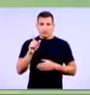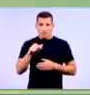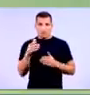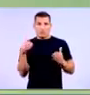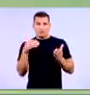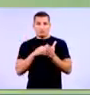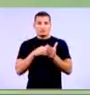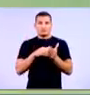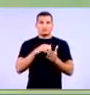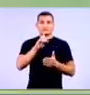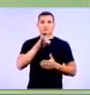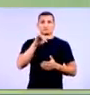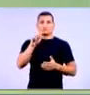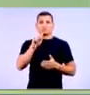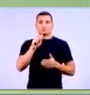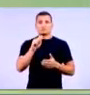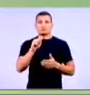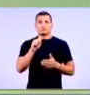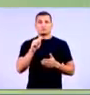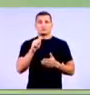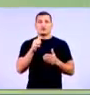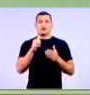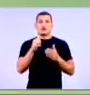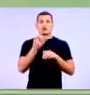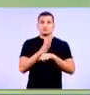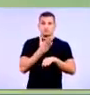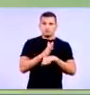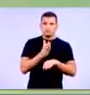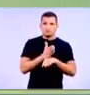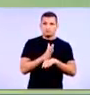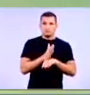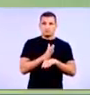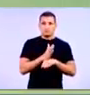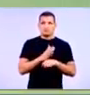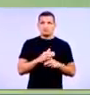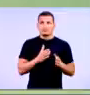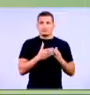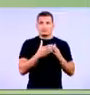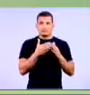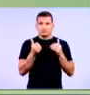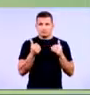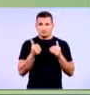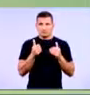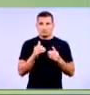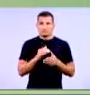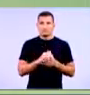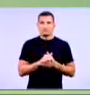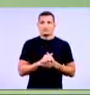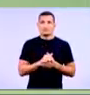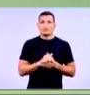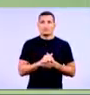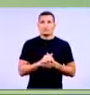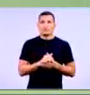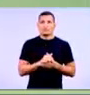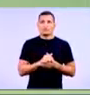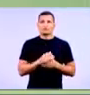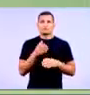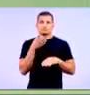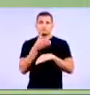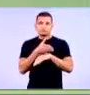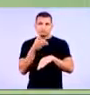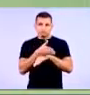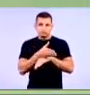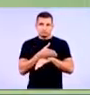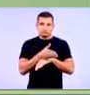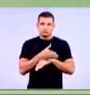dia do prazo da atividade. E solicitação para revisão da frequência. São